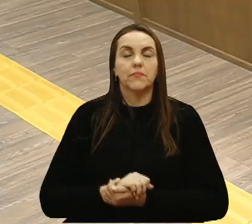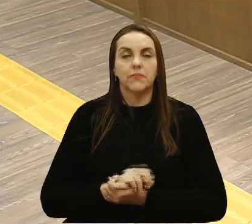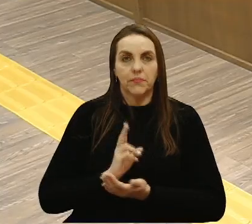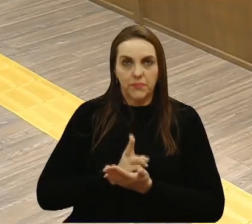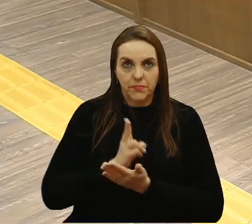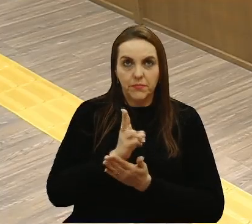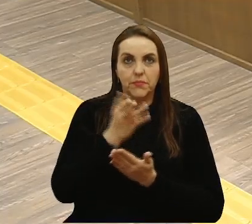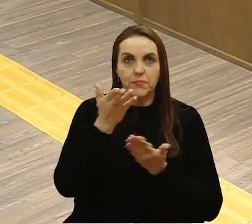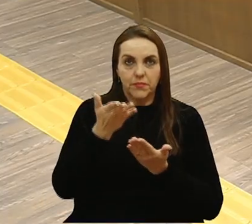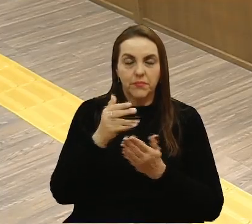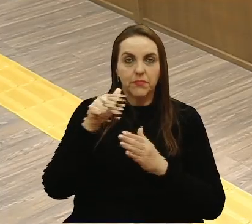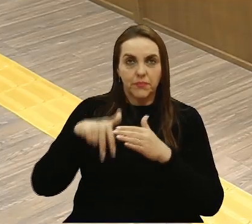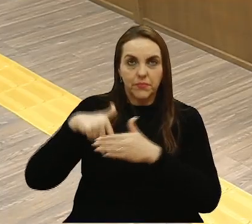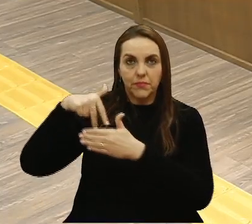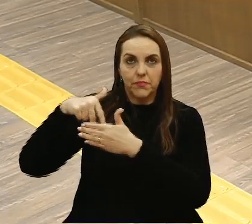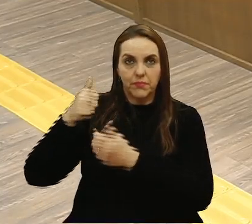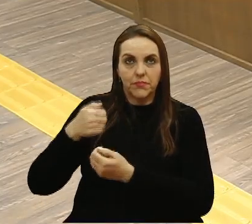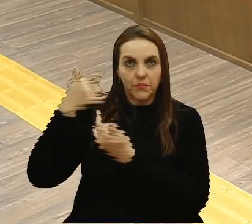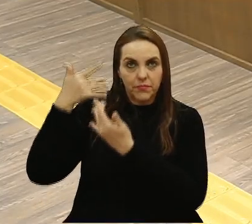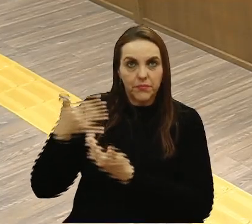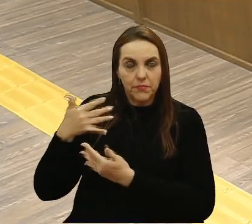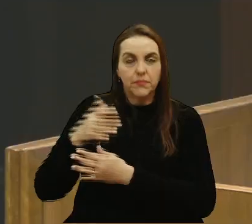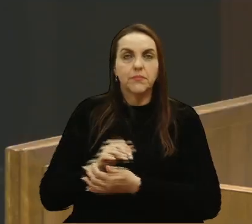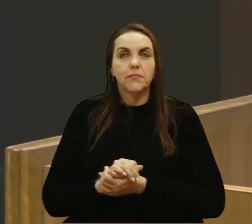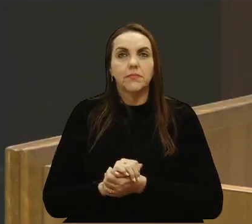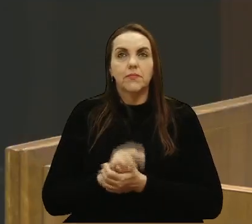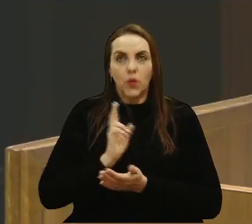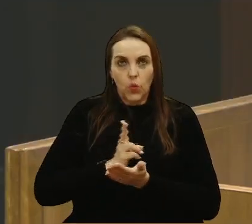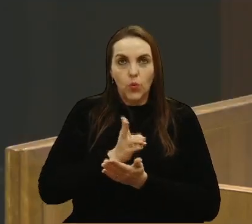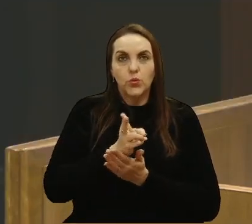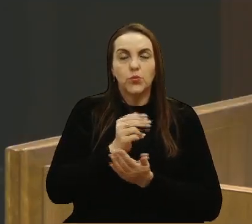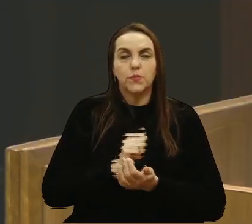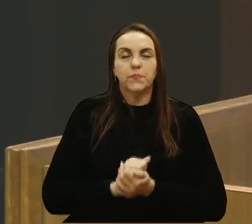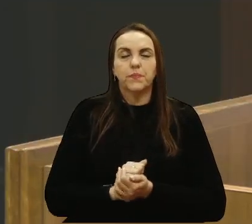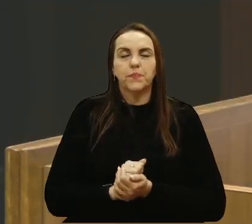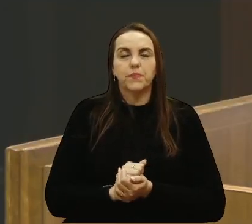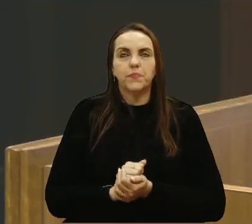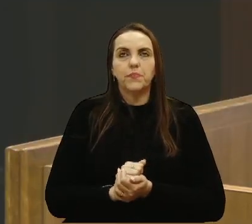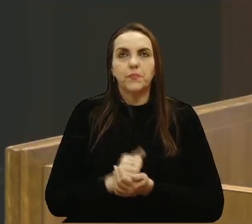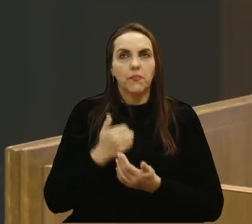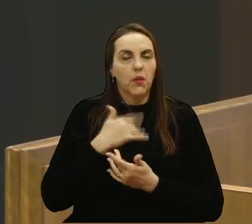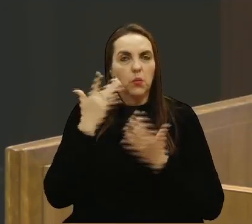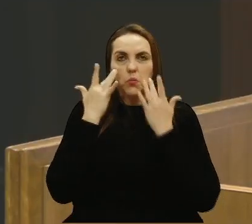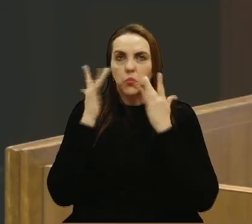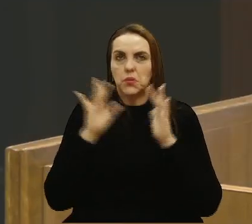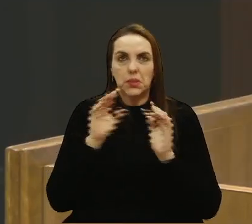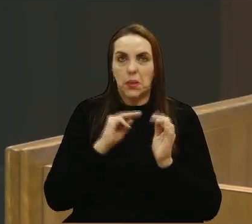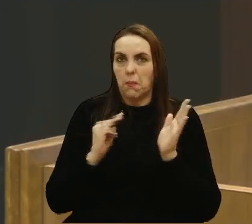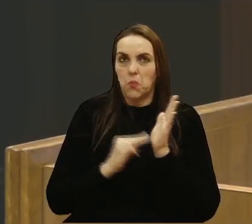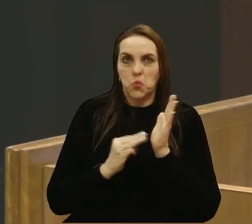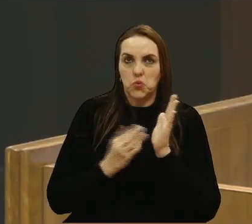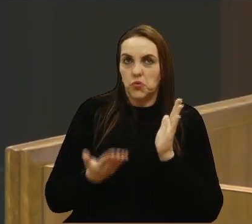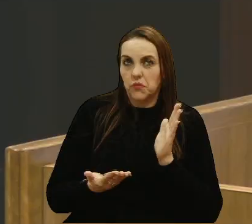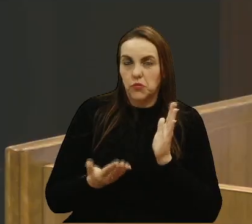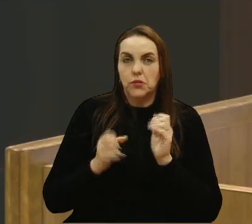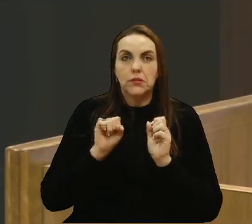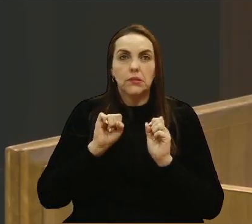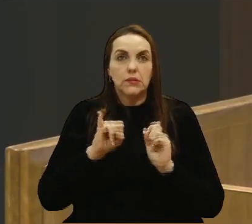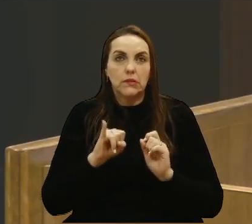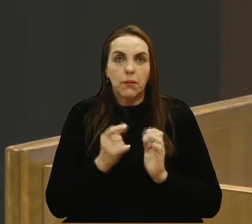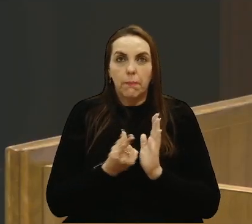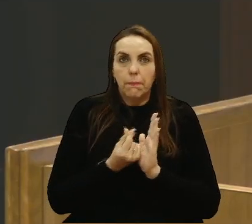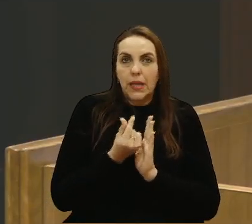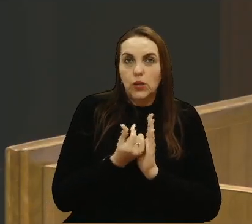Segue o orador da tribuna. Obrigado, senhor presidente. Continuando. Eu não sei qual foi o motivo, se foi os preços, tudo